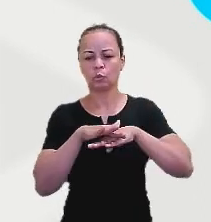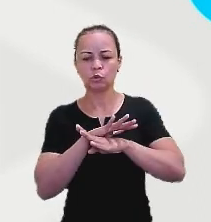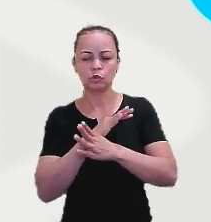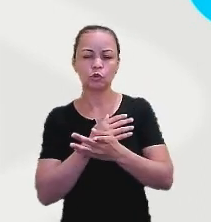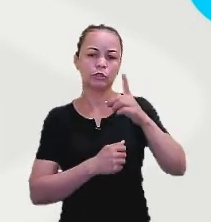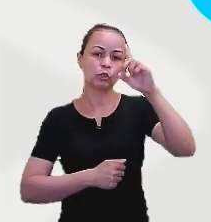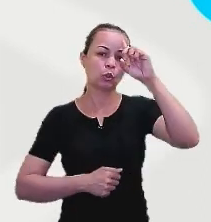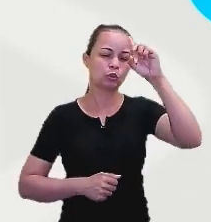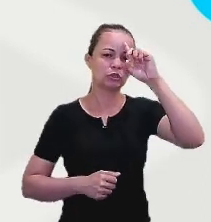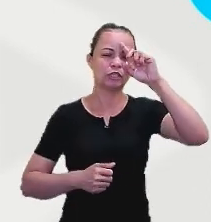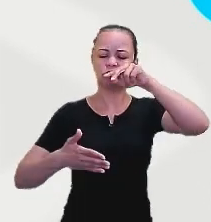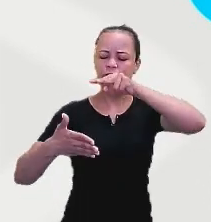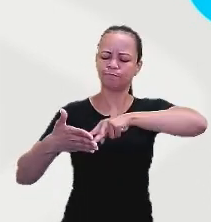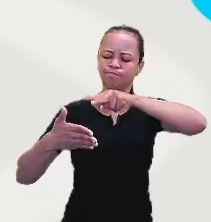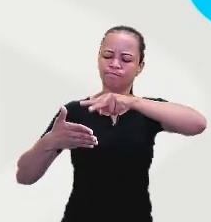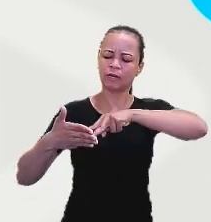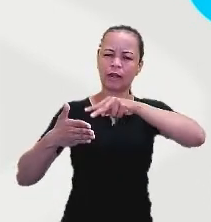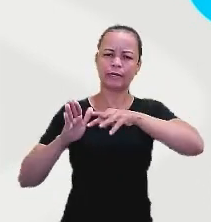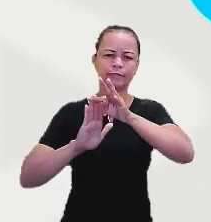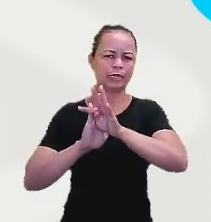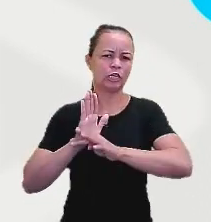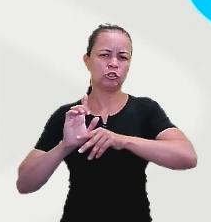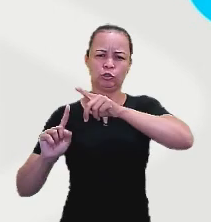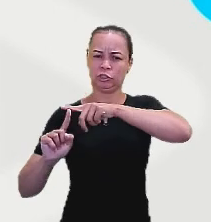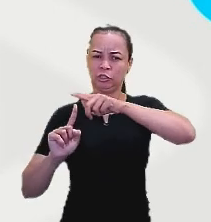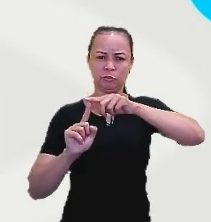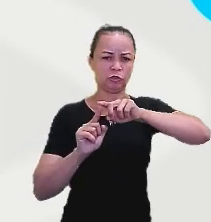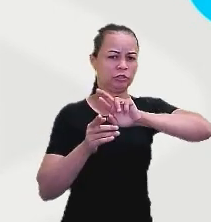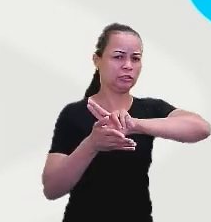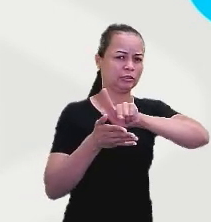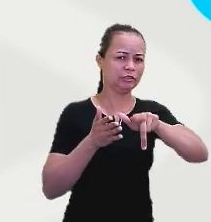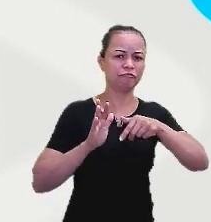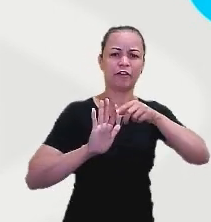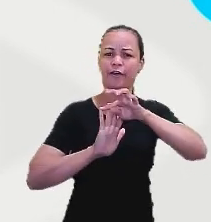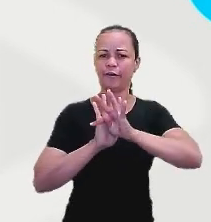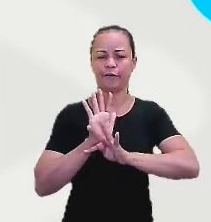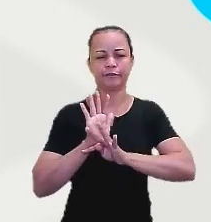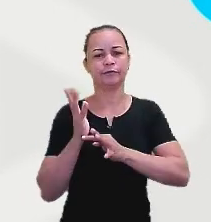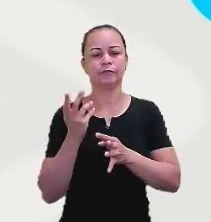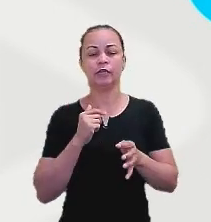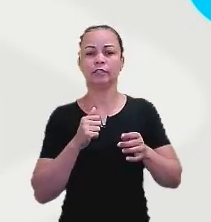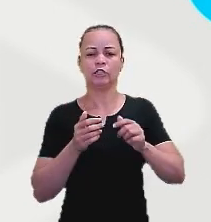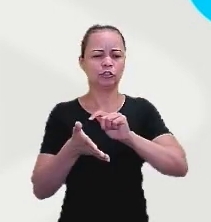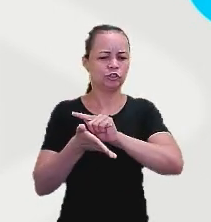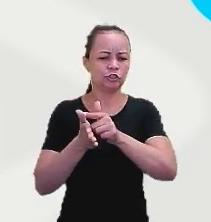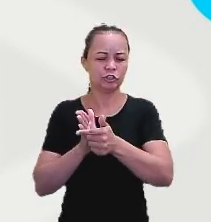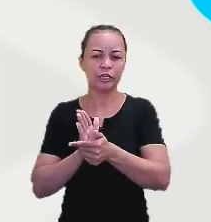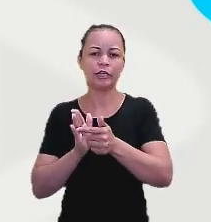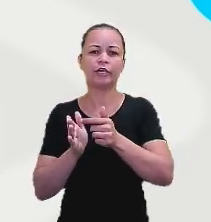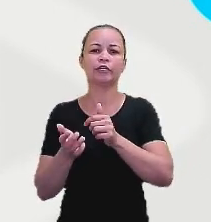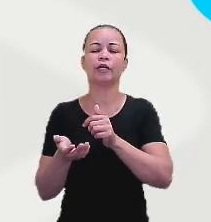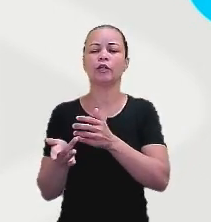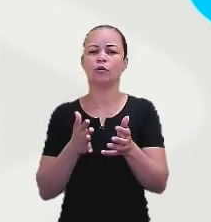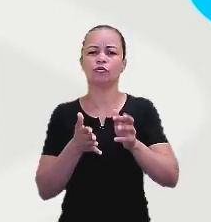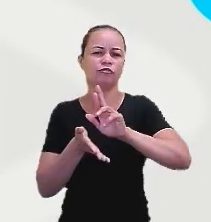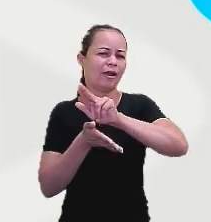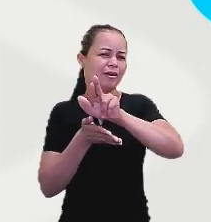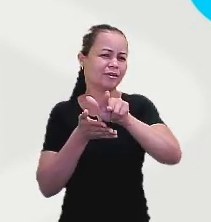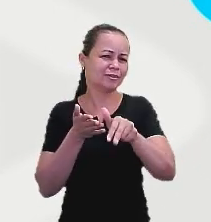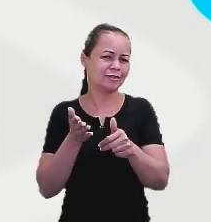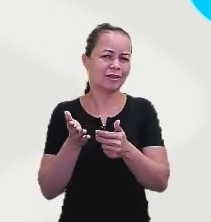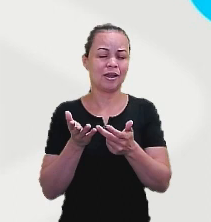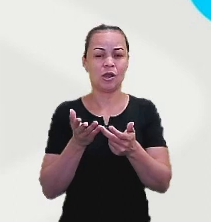procurar ler textos, diferentes tipos de textos, textos de gêneros textuais